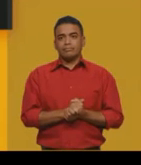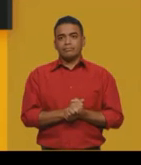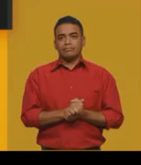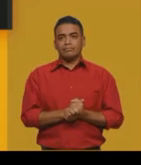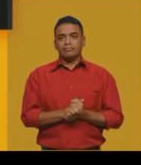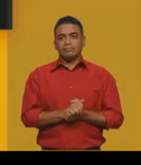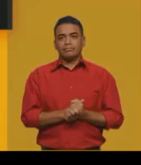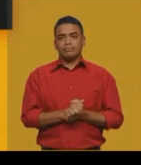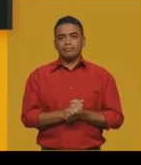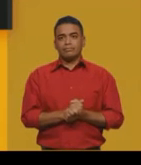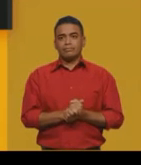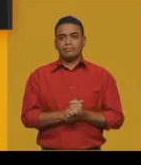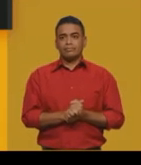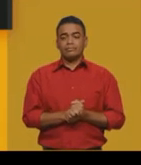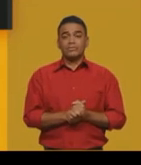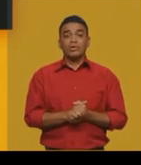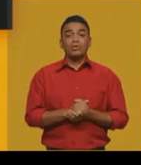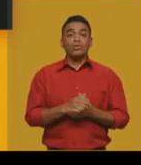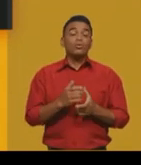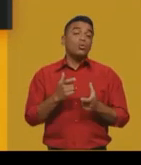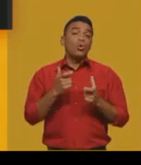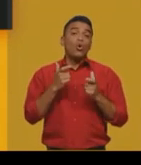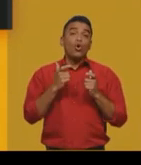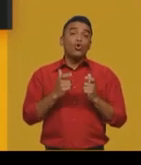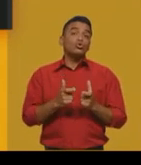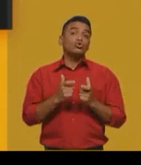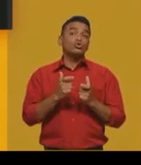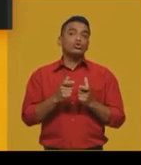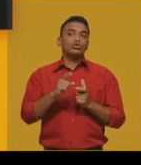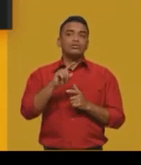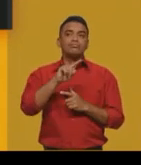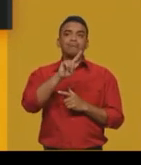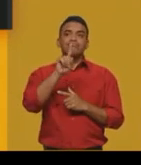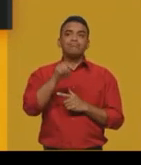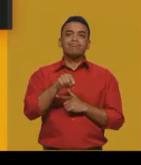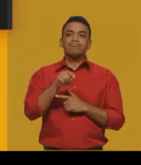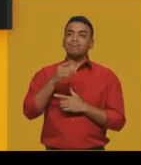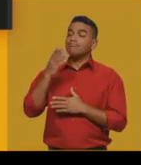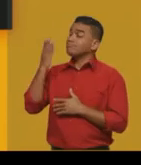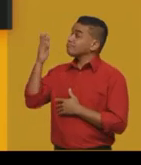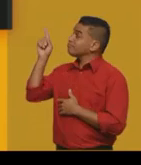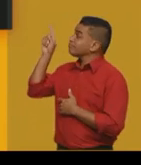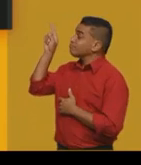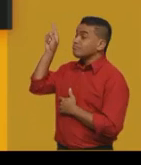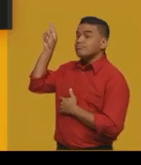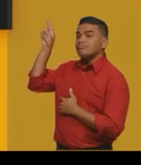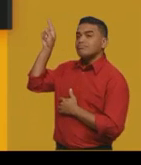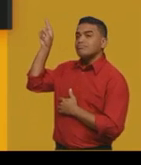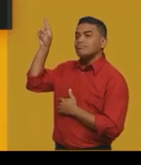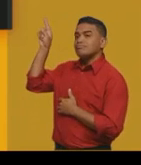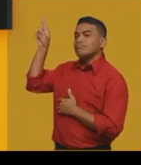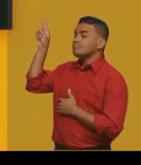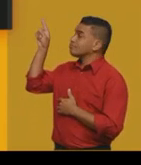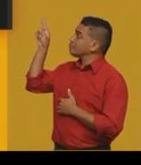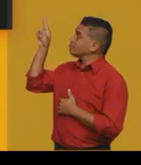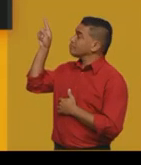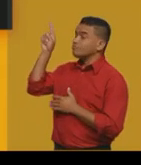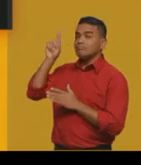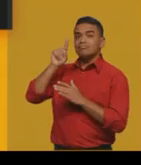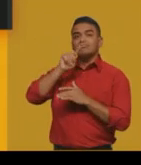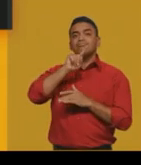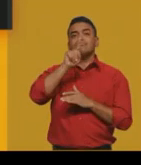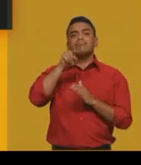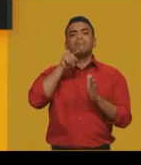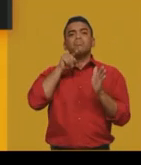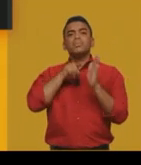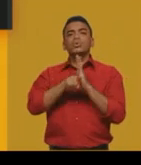born? Onde? Então, usamos os interrogativos, tá? How many,